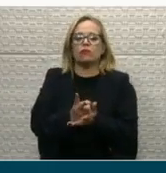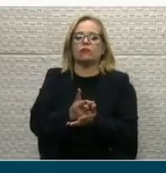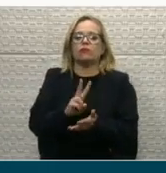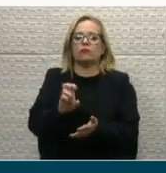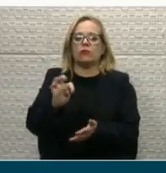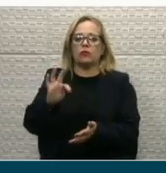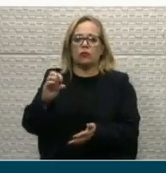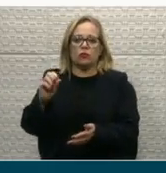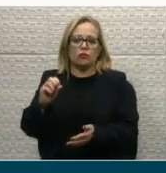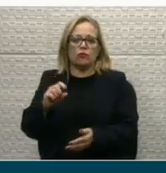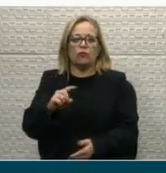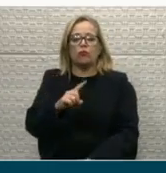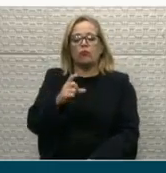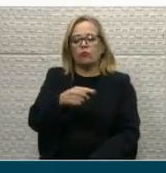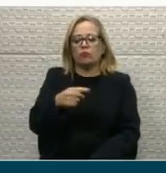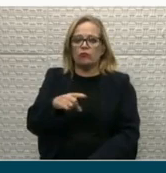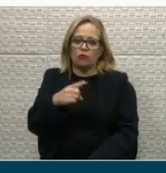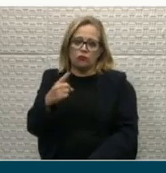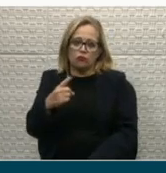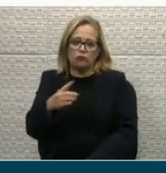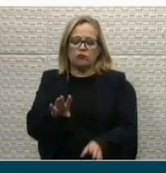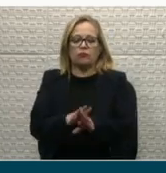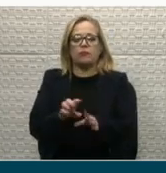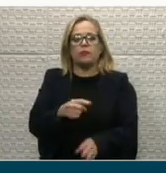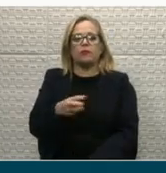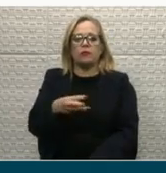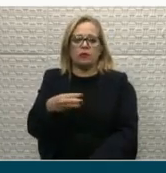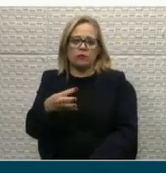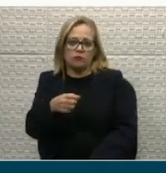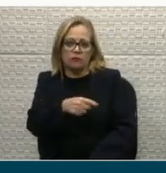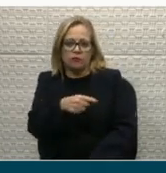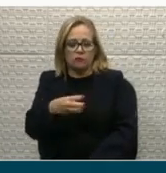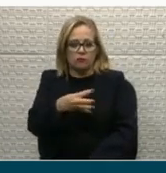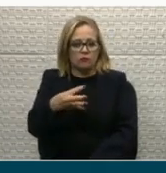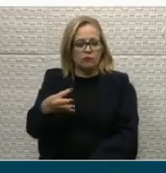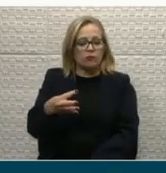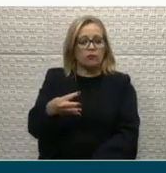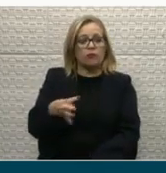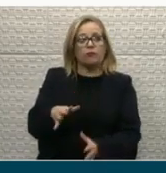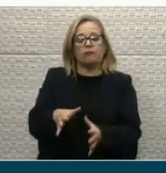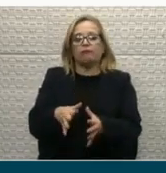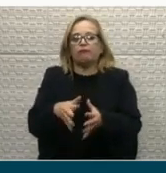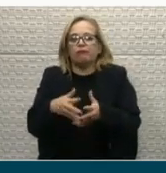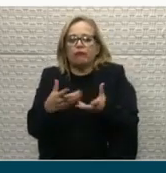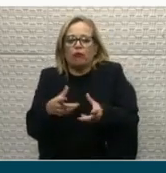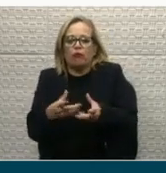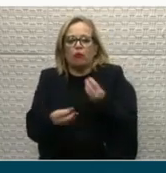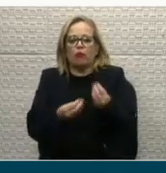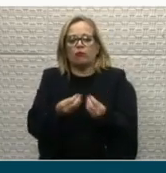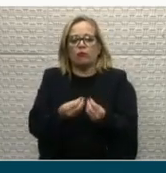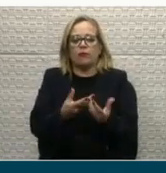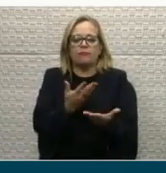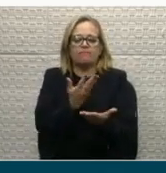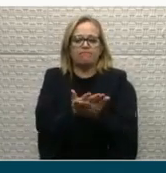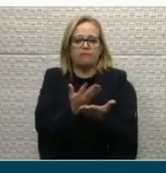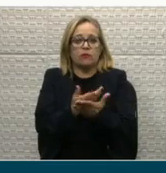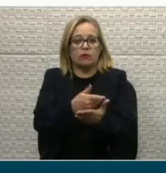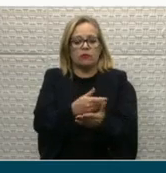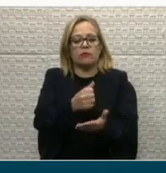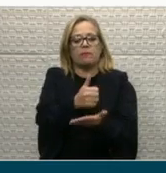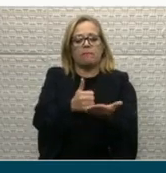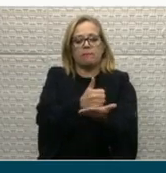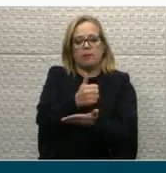1 menos 1 para o primeiro e menos 3, 4. Então, essa é uma vantagem em se trabalhar com essas bases